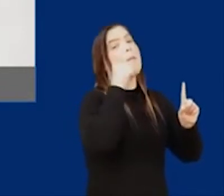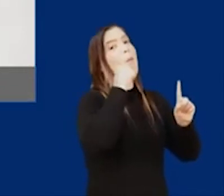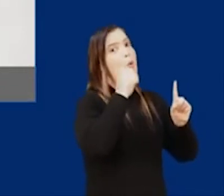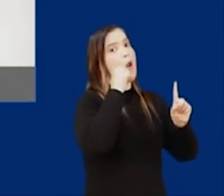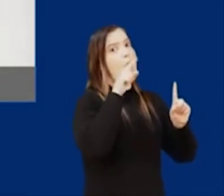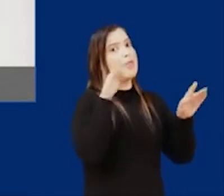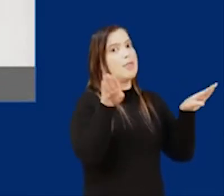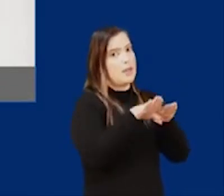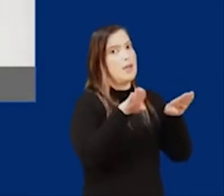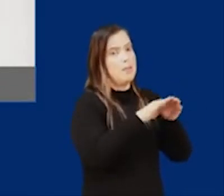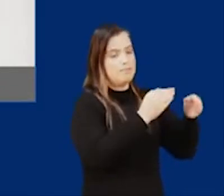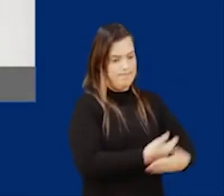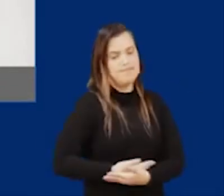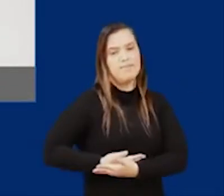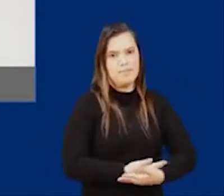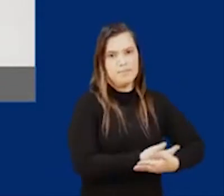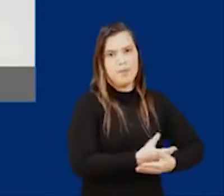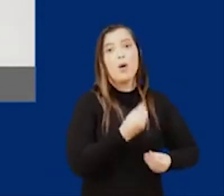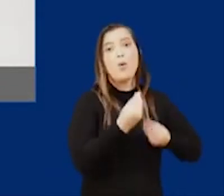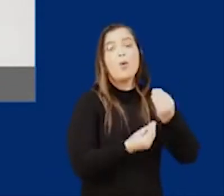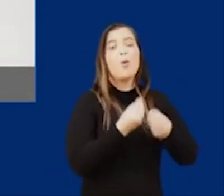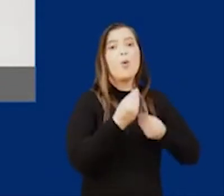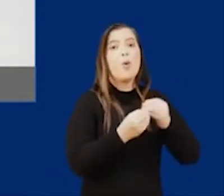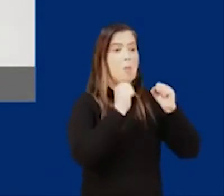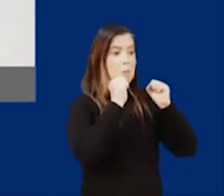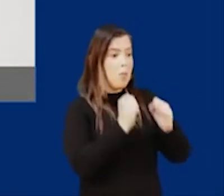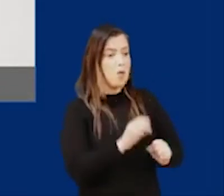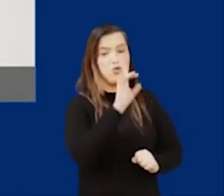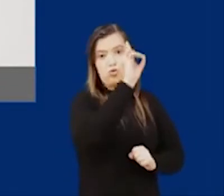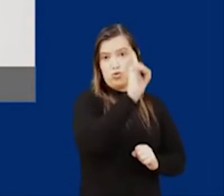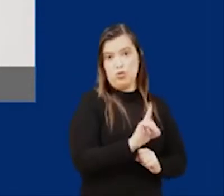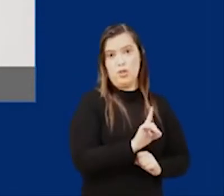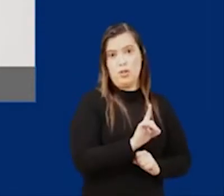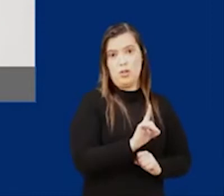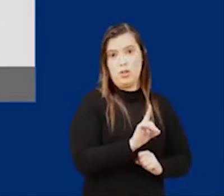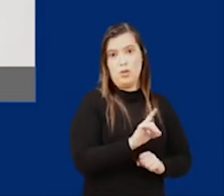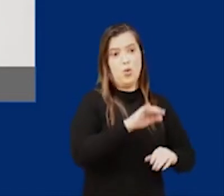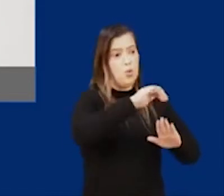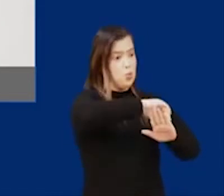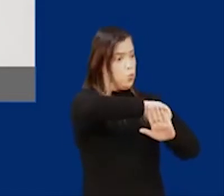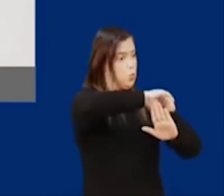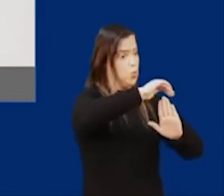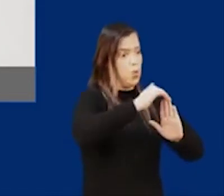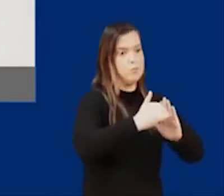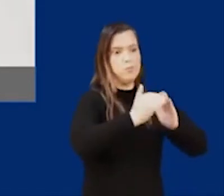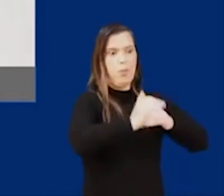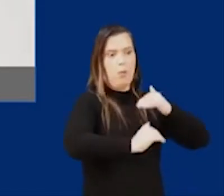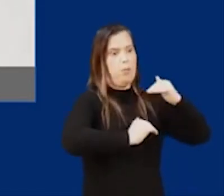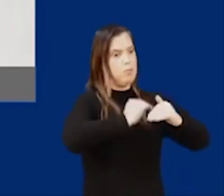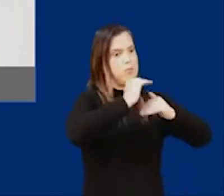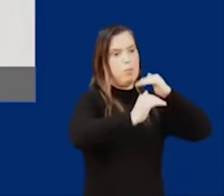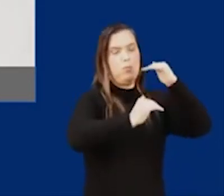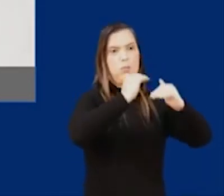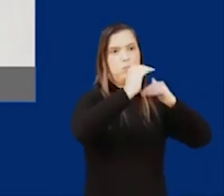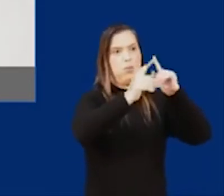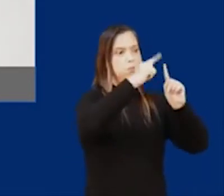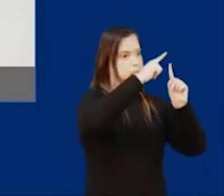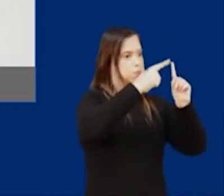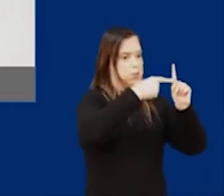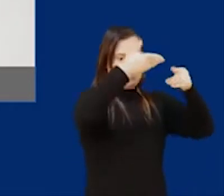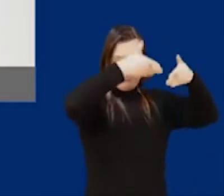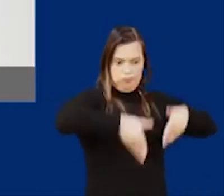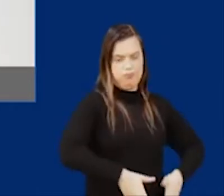bebê. E como que a gente pode garantir que todo esse processo de gestar, parir e nascer